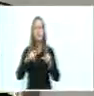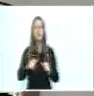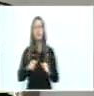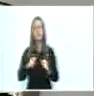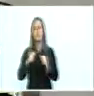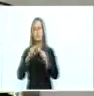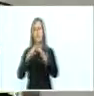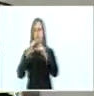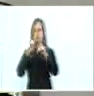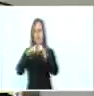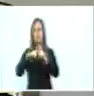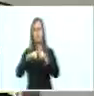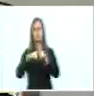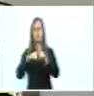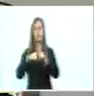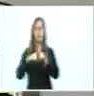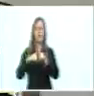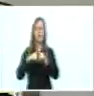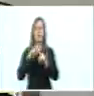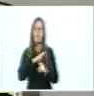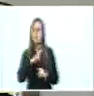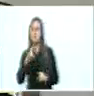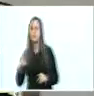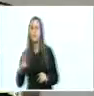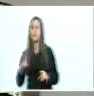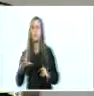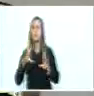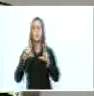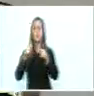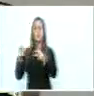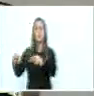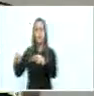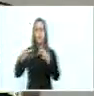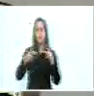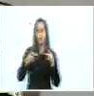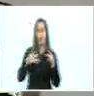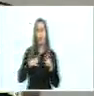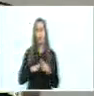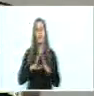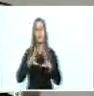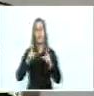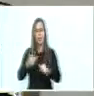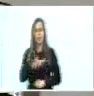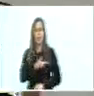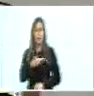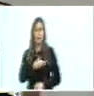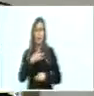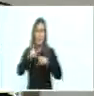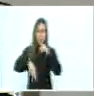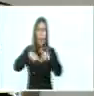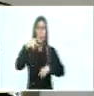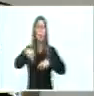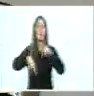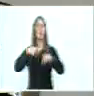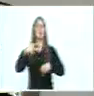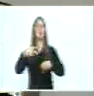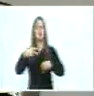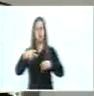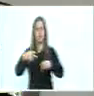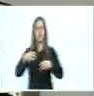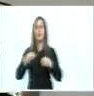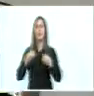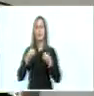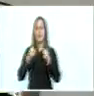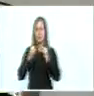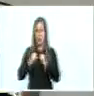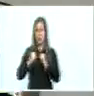paroquiais, as atividades religiosas. Então, todos estão convidados, convido novos colegas, população que nos prestigia com a presença nesse